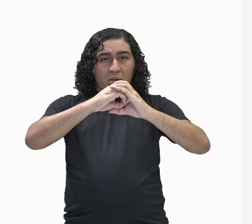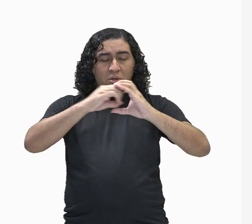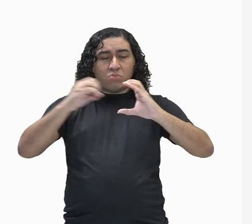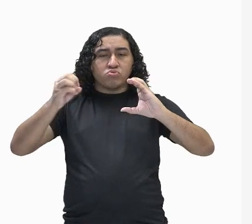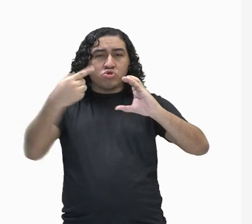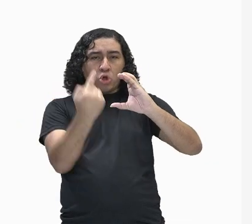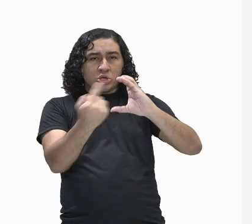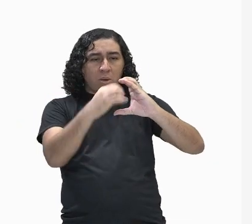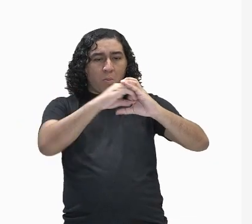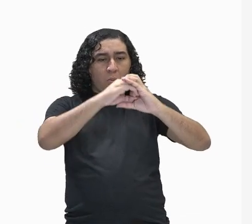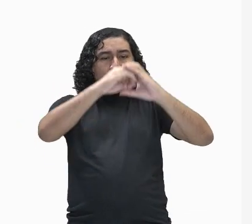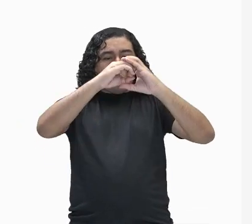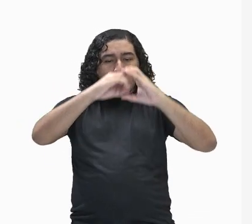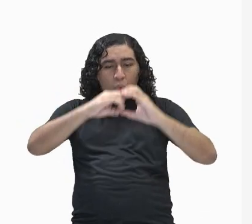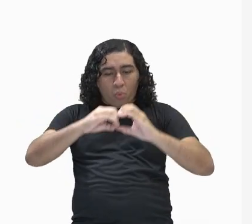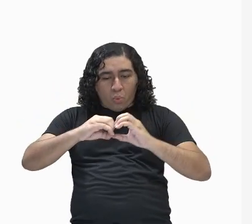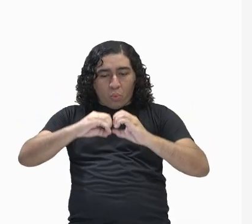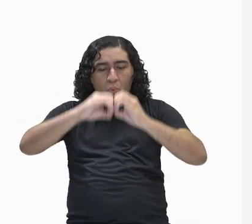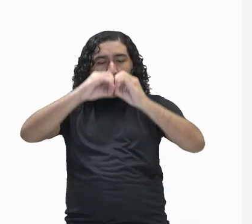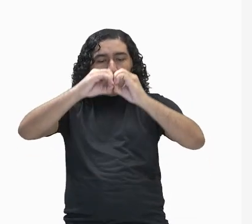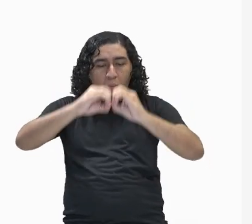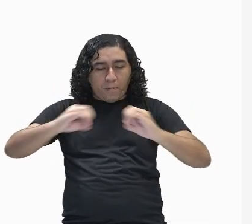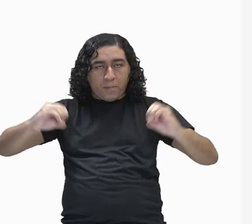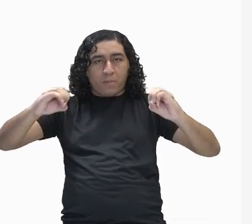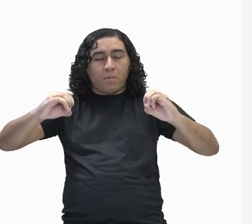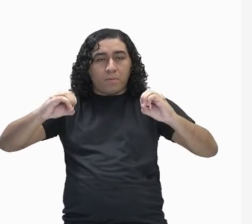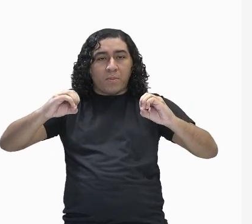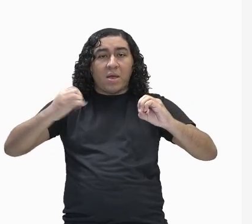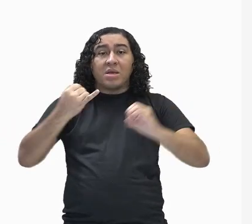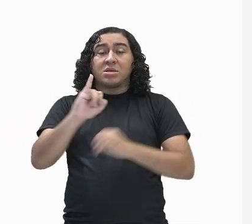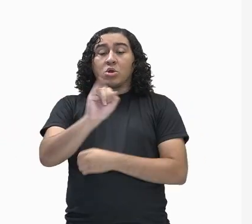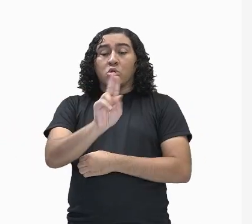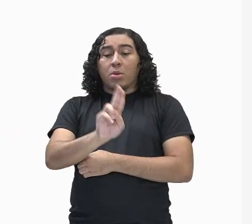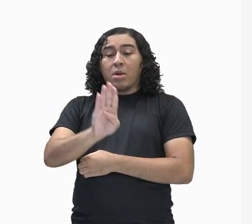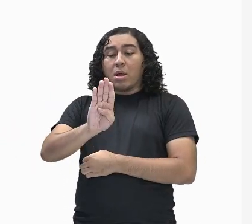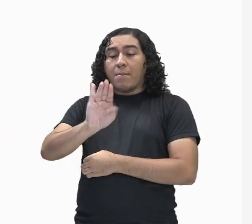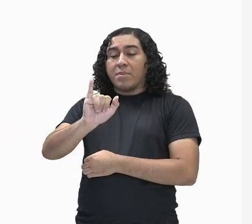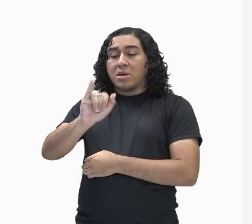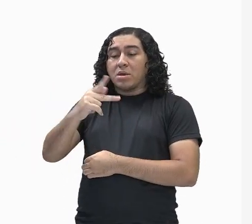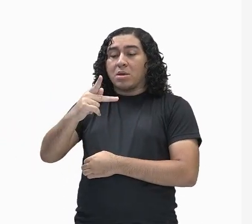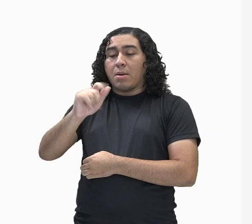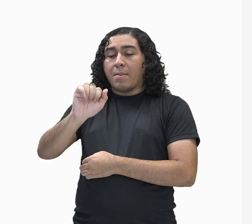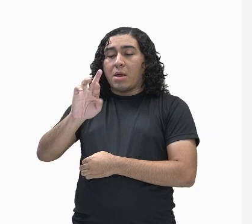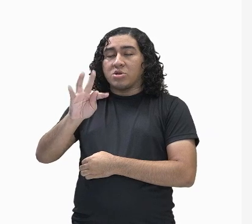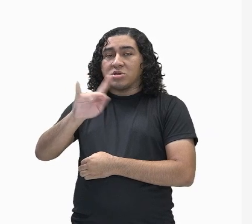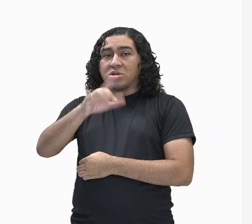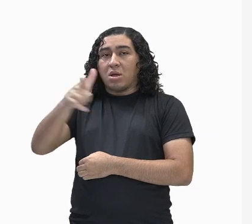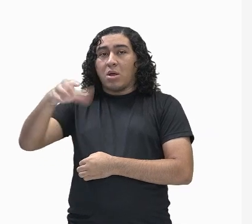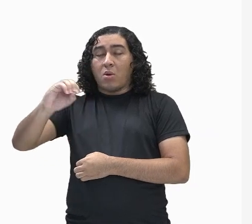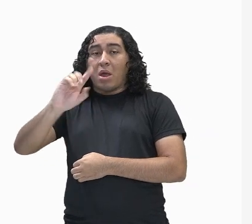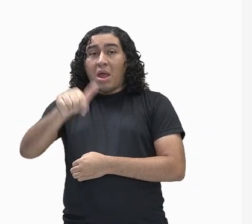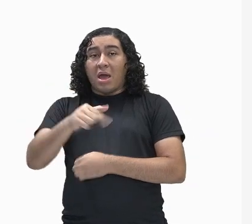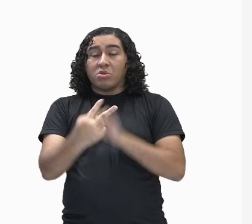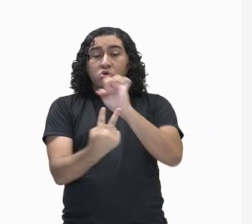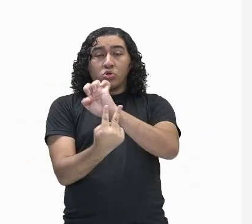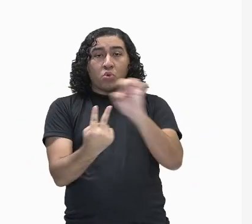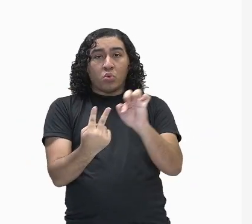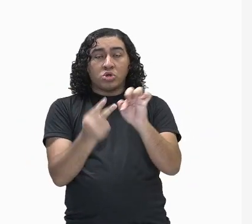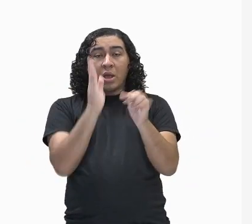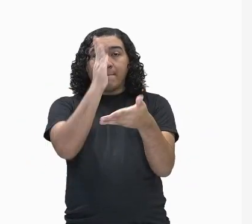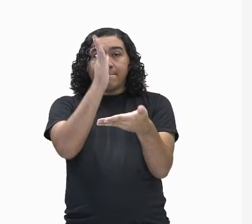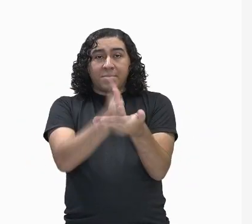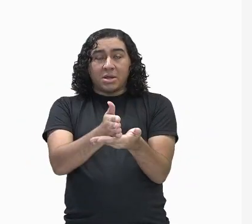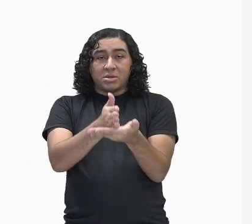ser chamada de bipartição quando a gente fala de bipartição B representa dois e partição partes